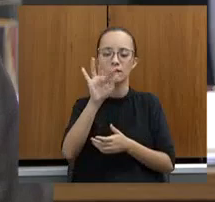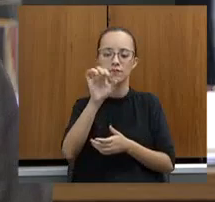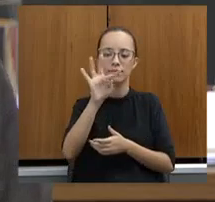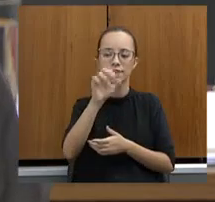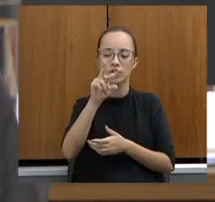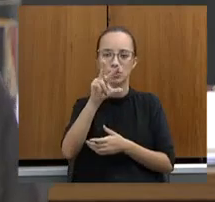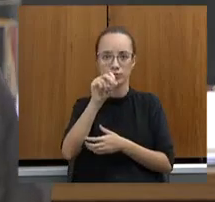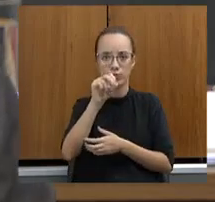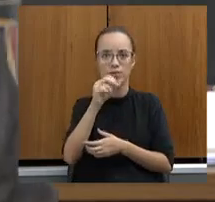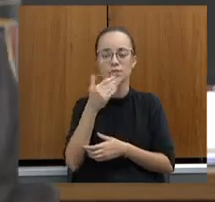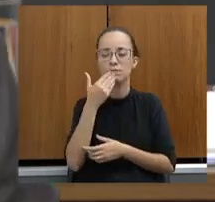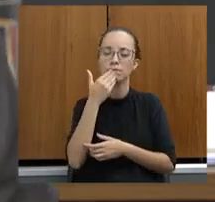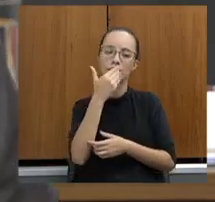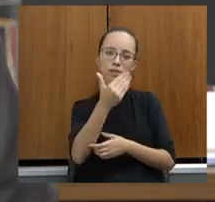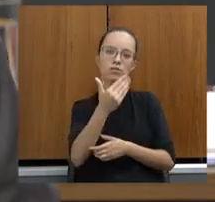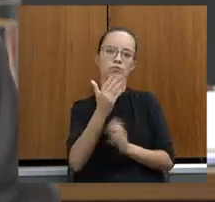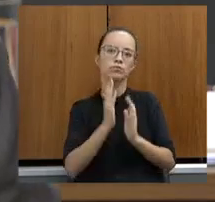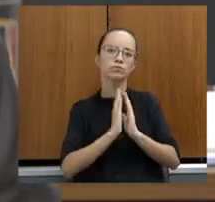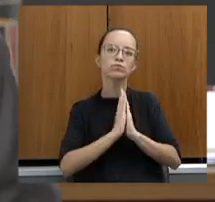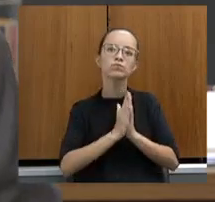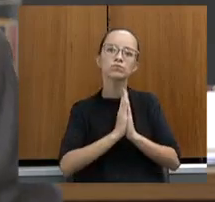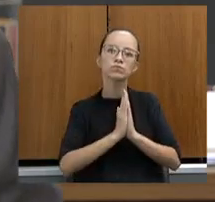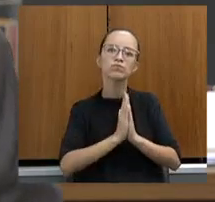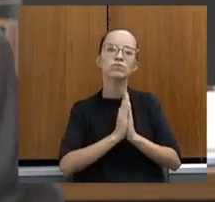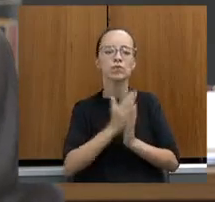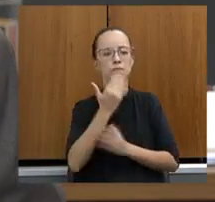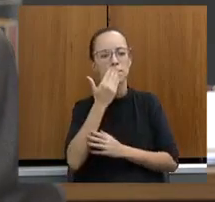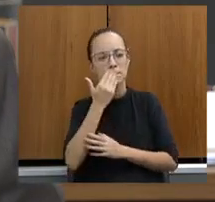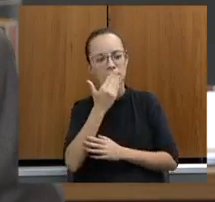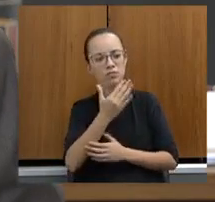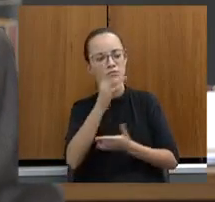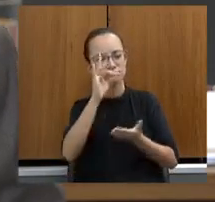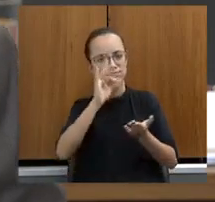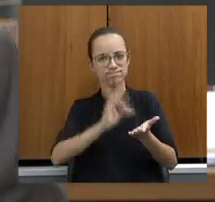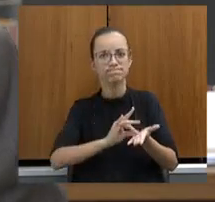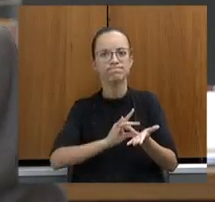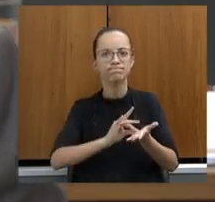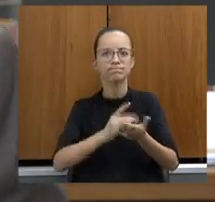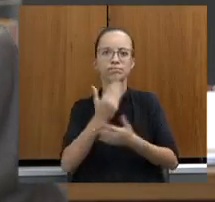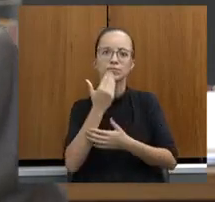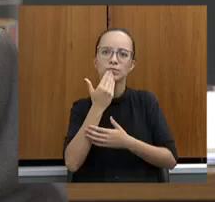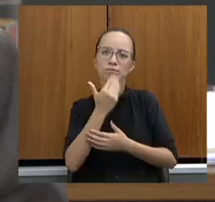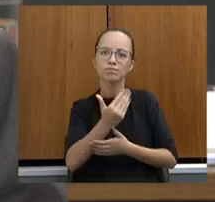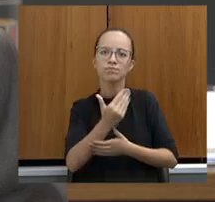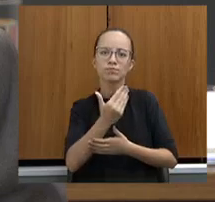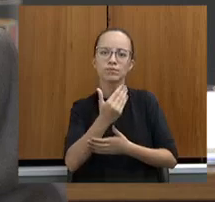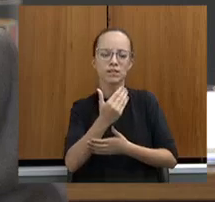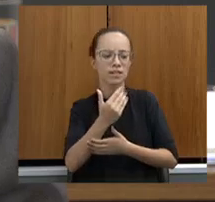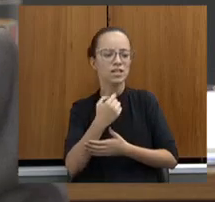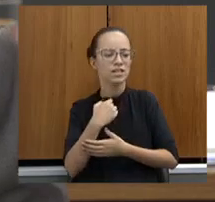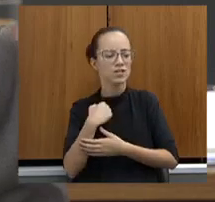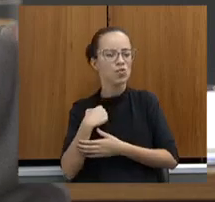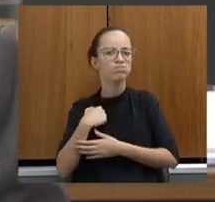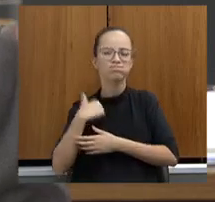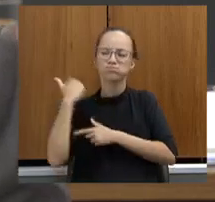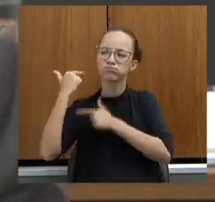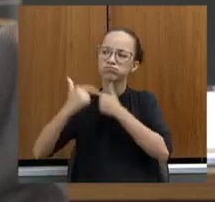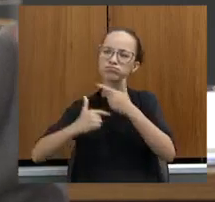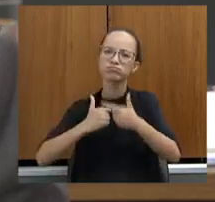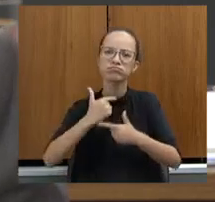aqui secretária igual ela um apelo um apelo sincero um apelo de quem dedica ao tema